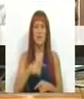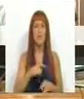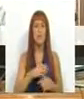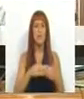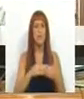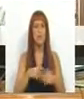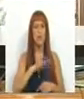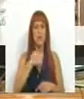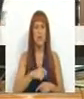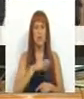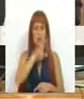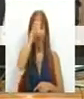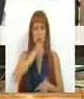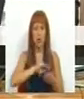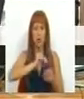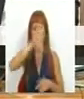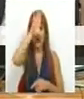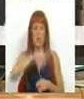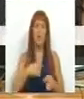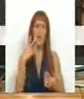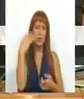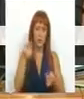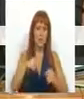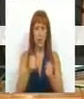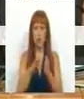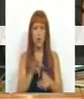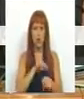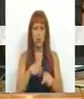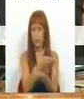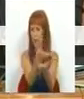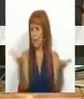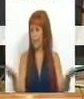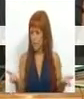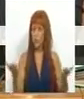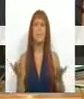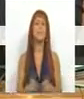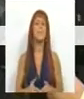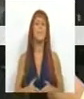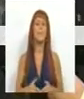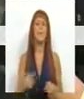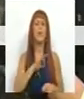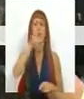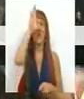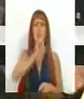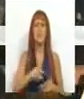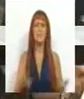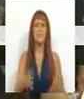começar por cumprimentar o Sr. Presidente, o Sr. Ministro, o Sr. Secretário de Estado, naturalmente também todos os senhores deputados. Sr.